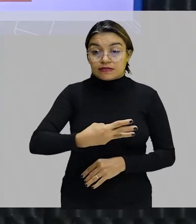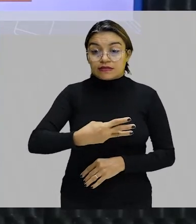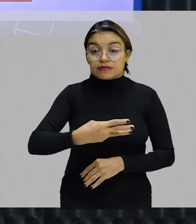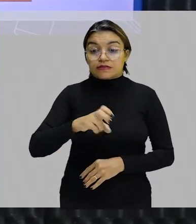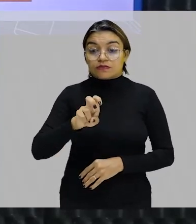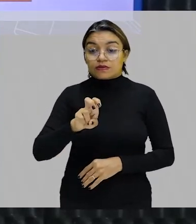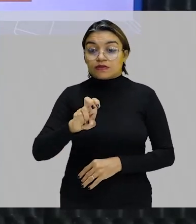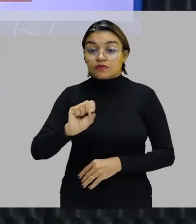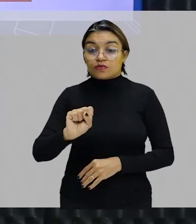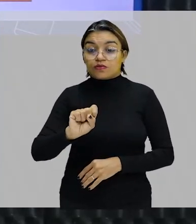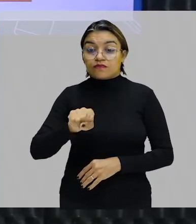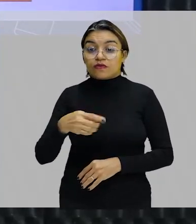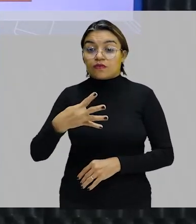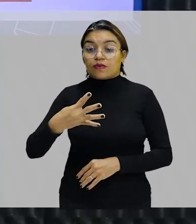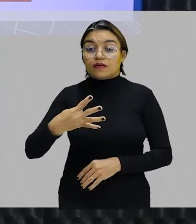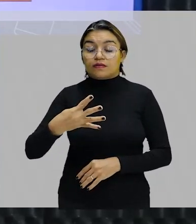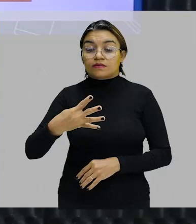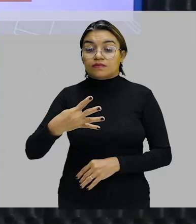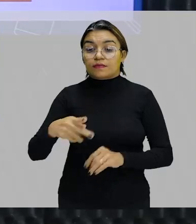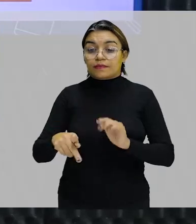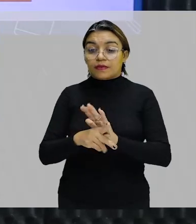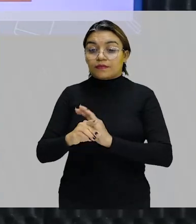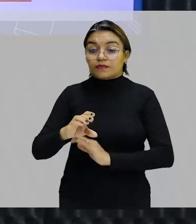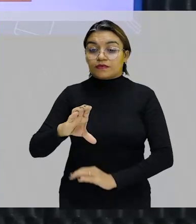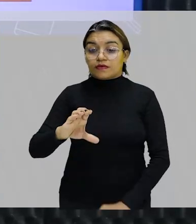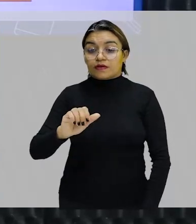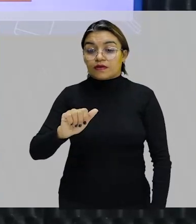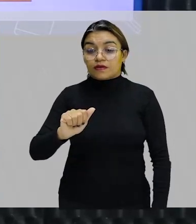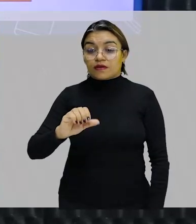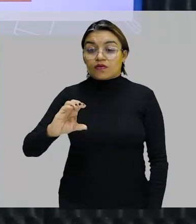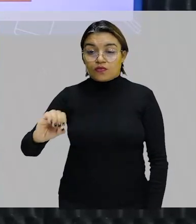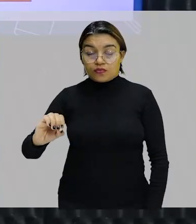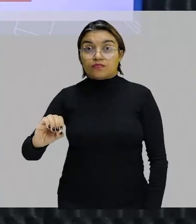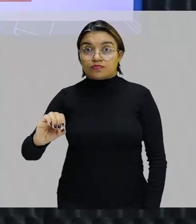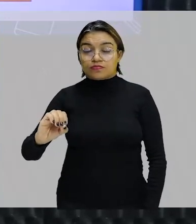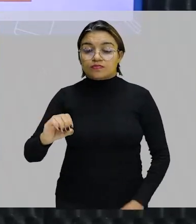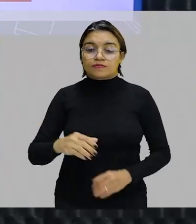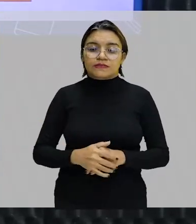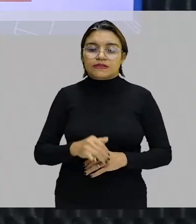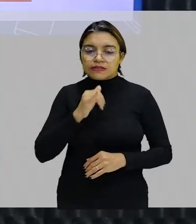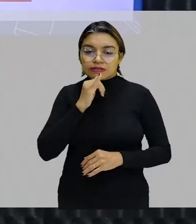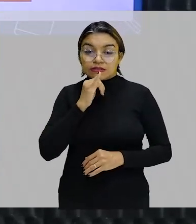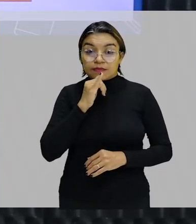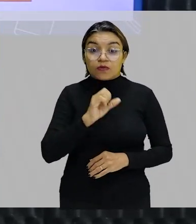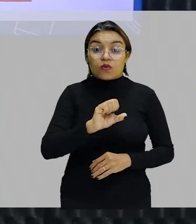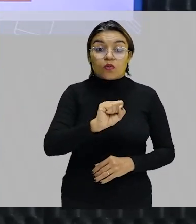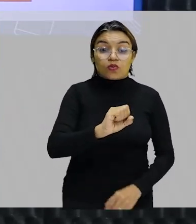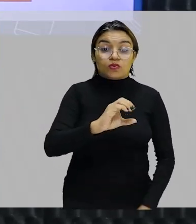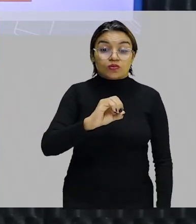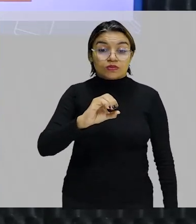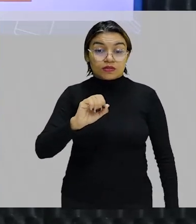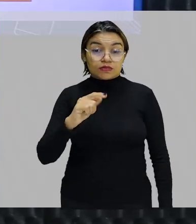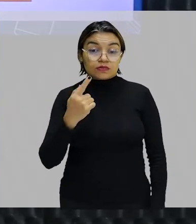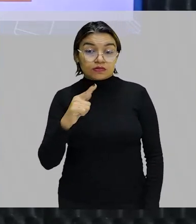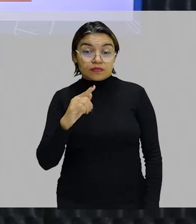358,4 gramas do óxido de cálcio. Então, partindo de 800 gramas de